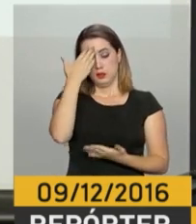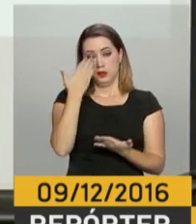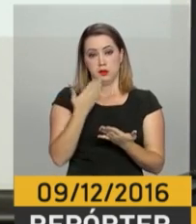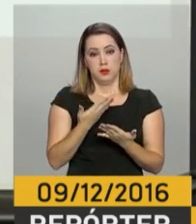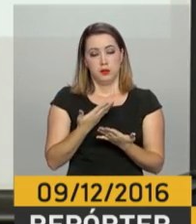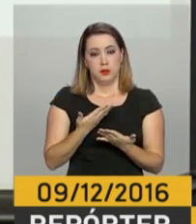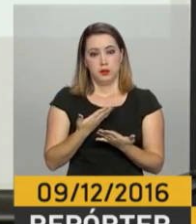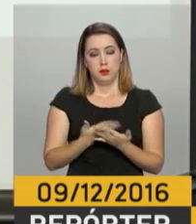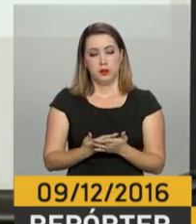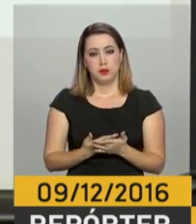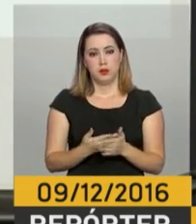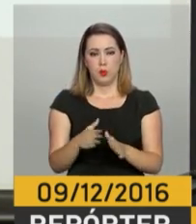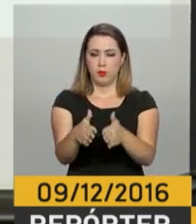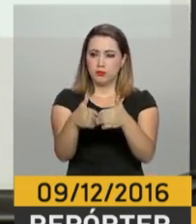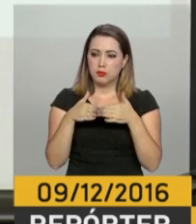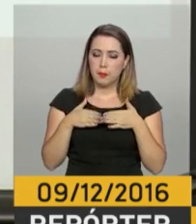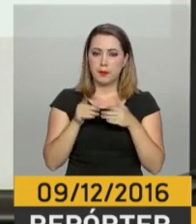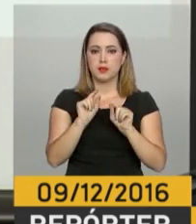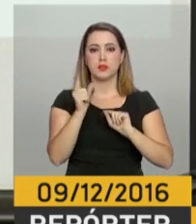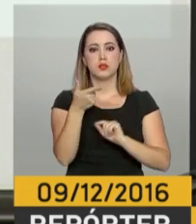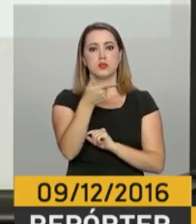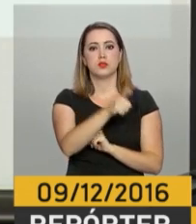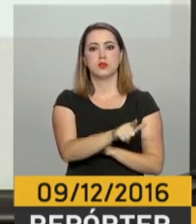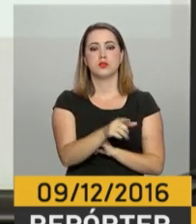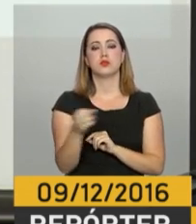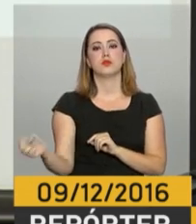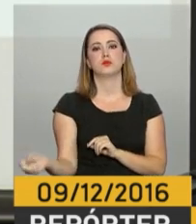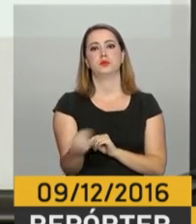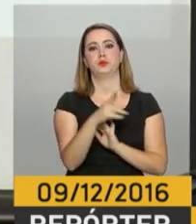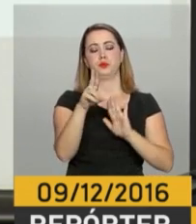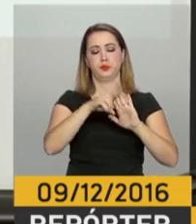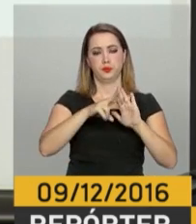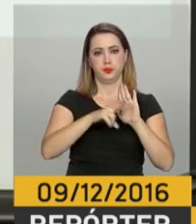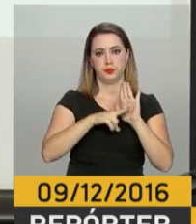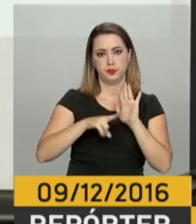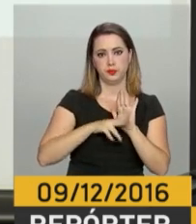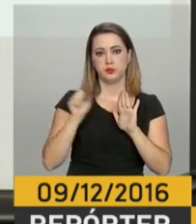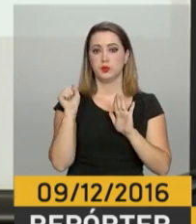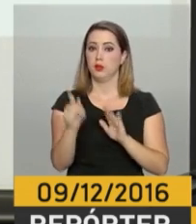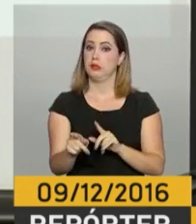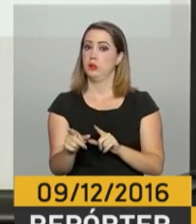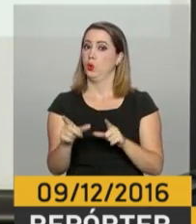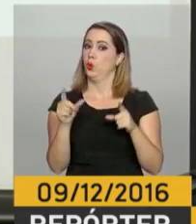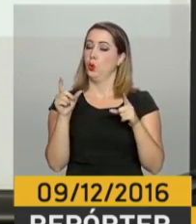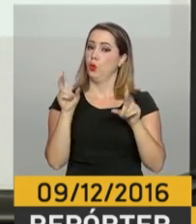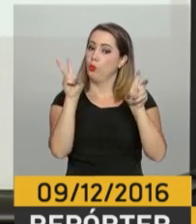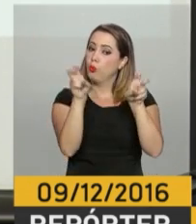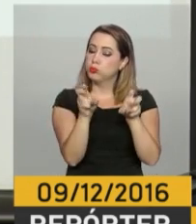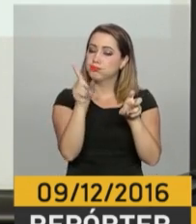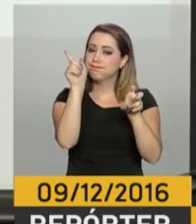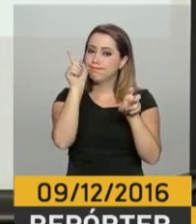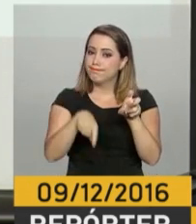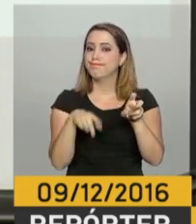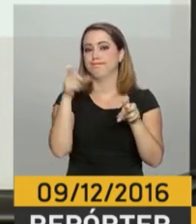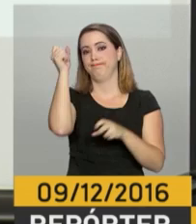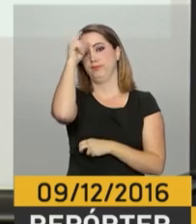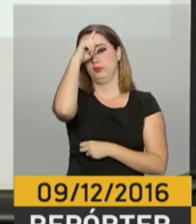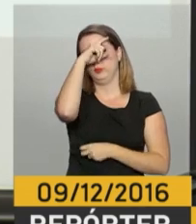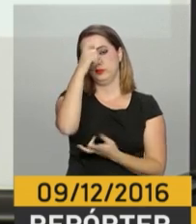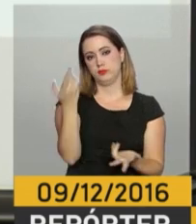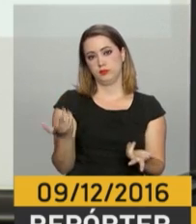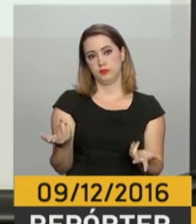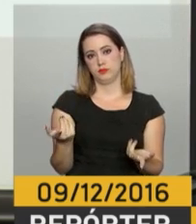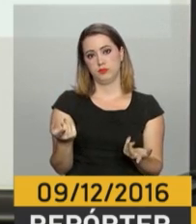liberdade também de falar da reforma da Previdência Social. O tema não é fácil. Eu reconheço, o tema não é